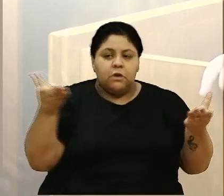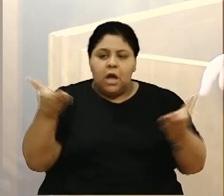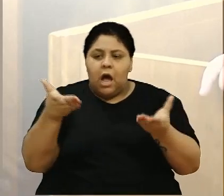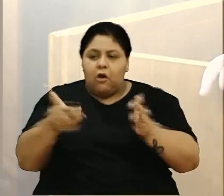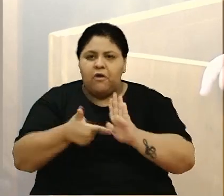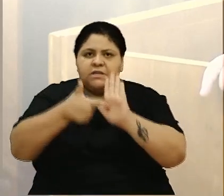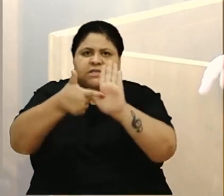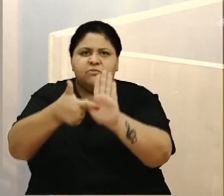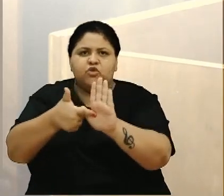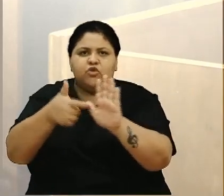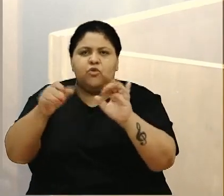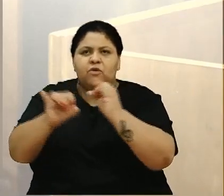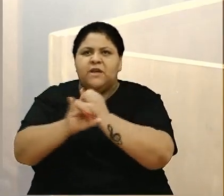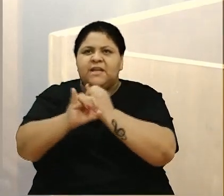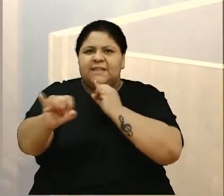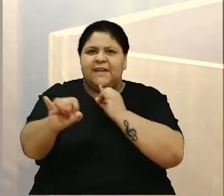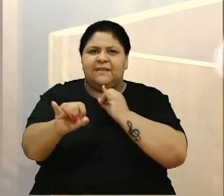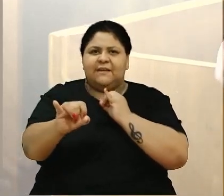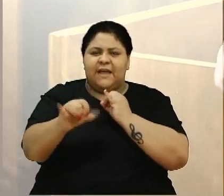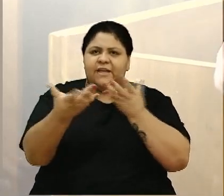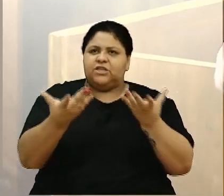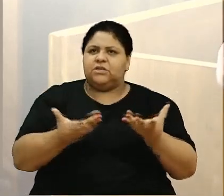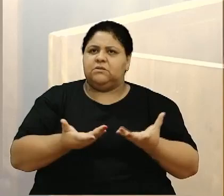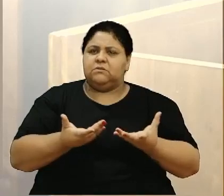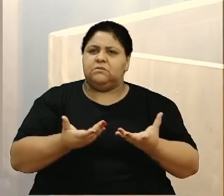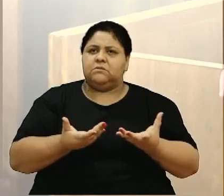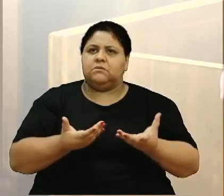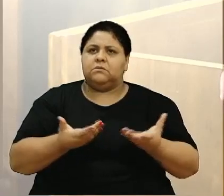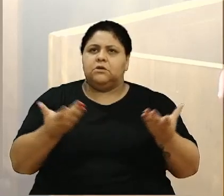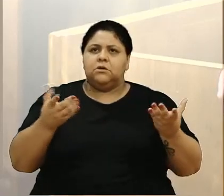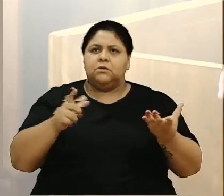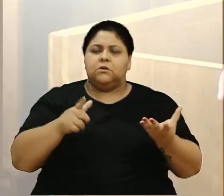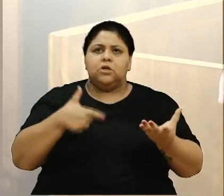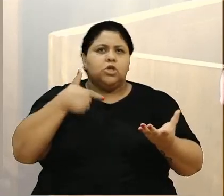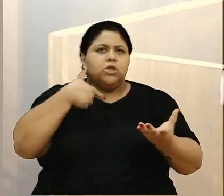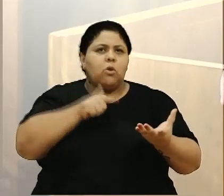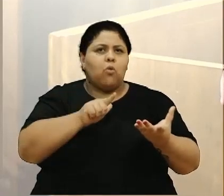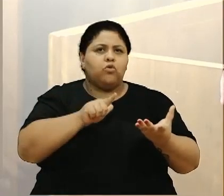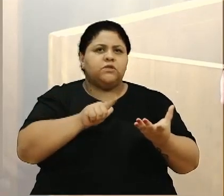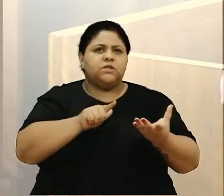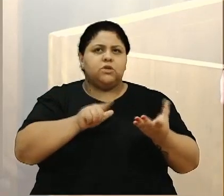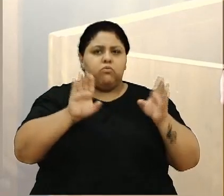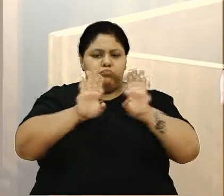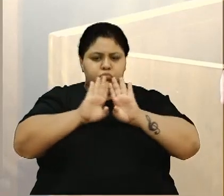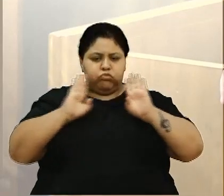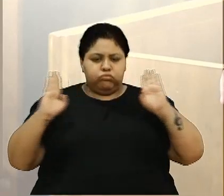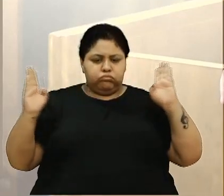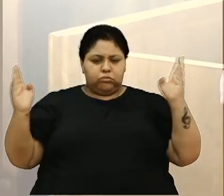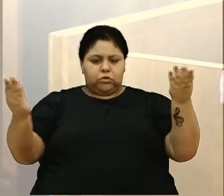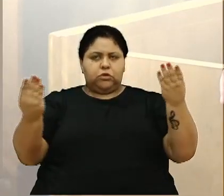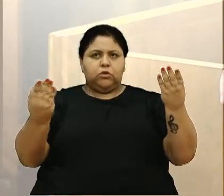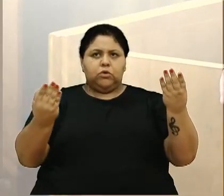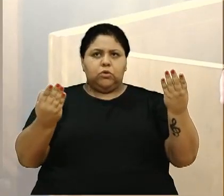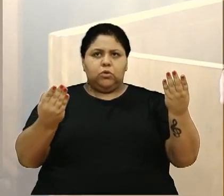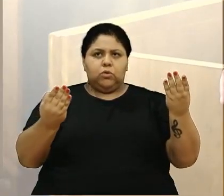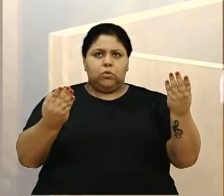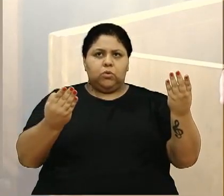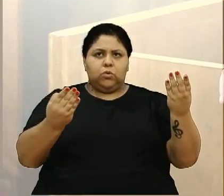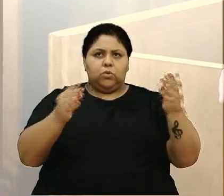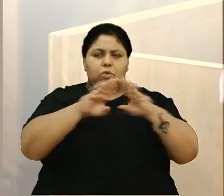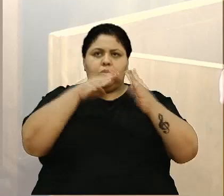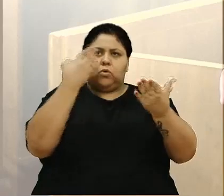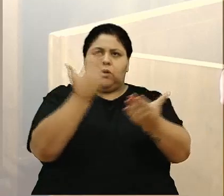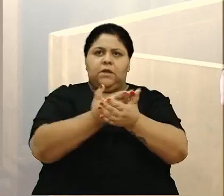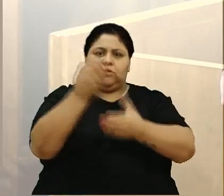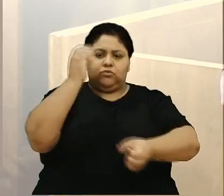né? Não conseguiu arrumar o muro do colégio imigrante, 5 anos a gente cobrando aqui na tribuna dessa Câmara, né? E agora vem querer